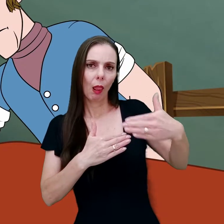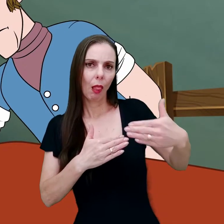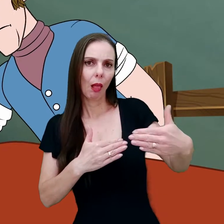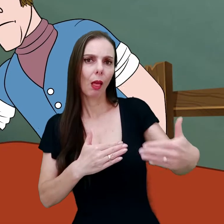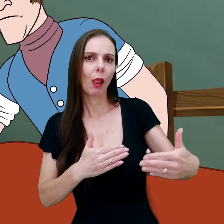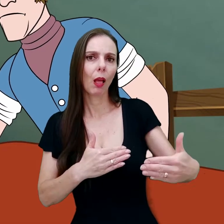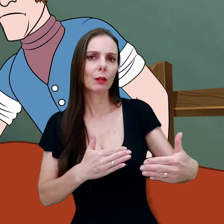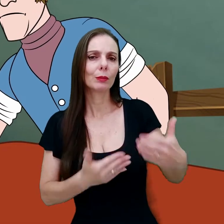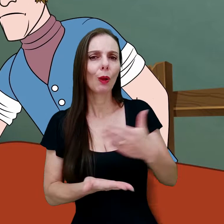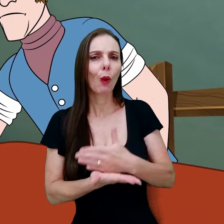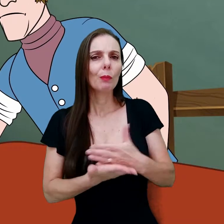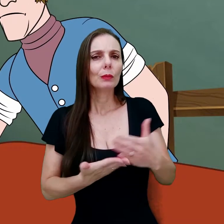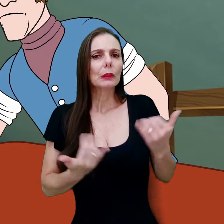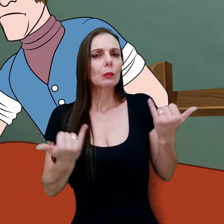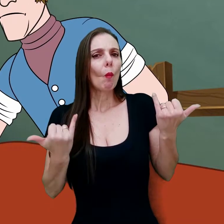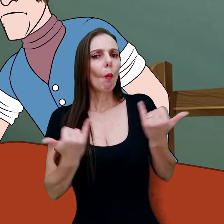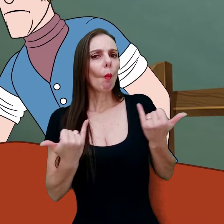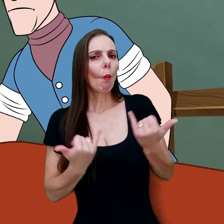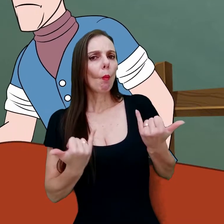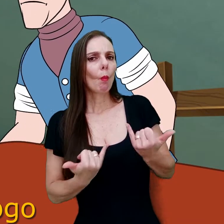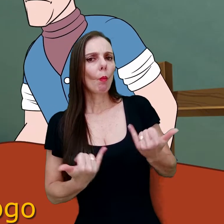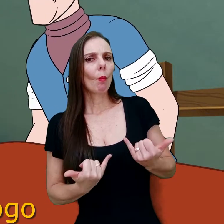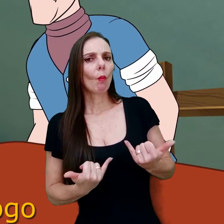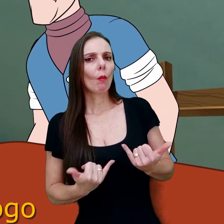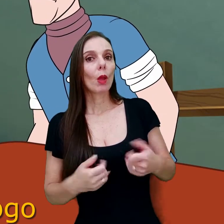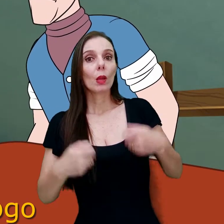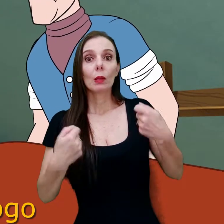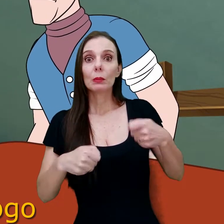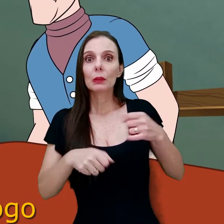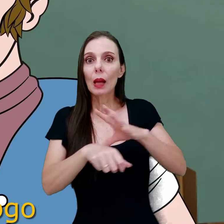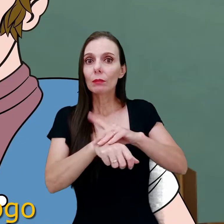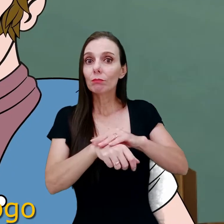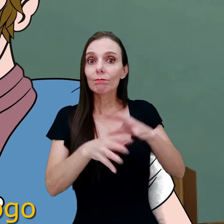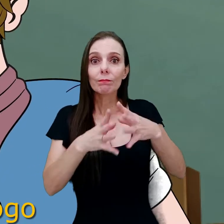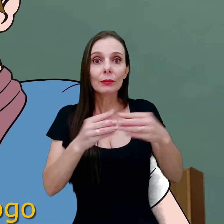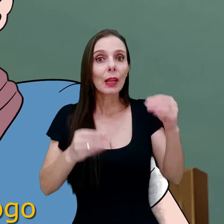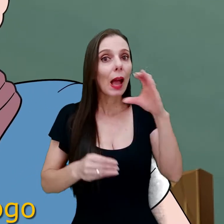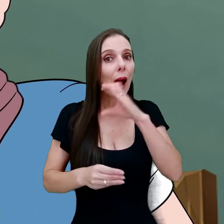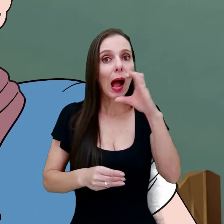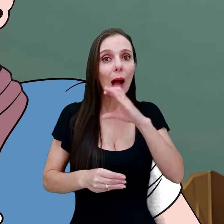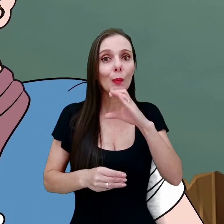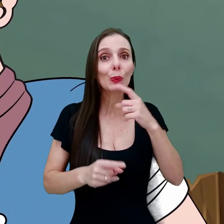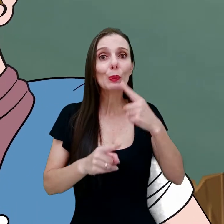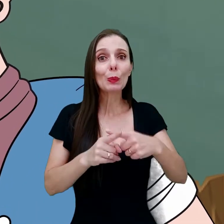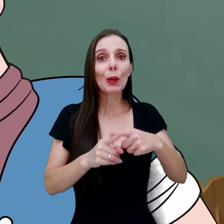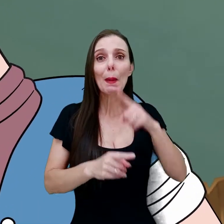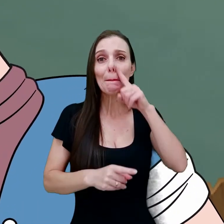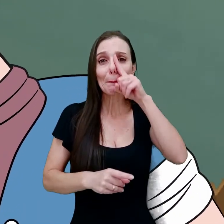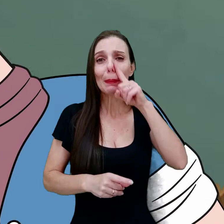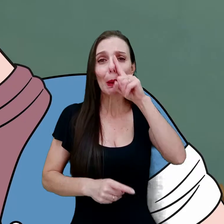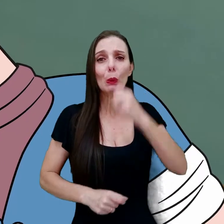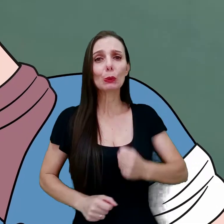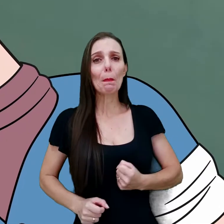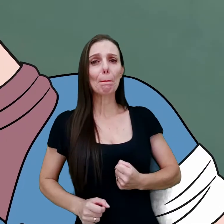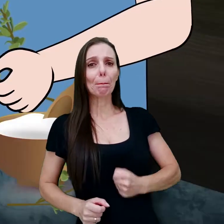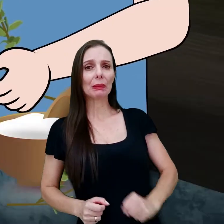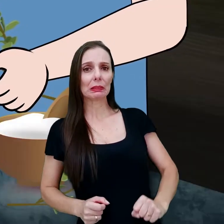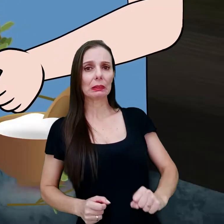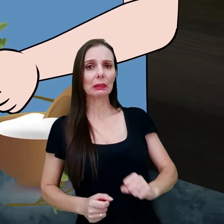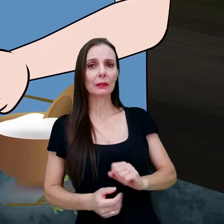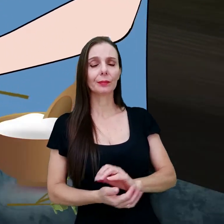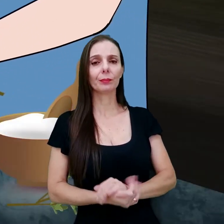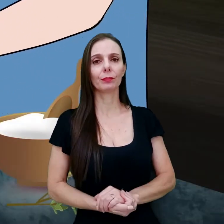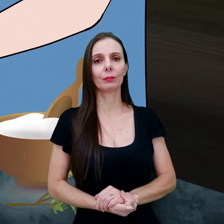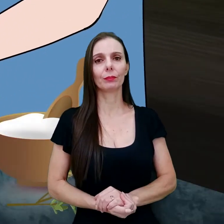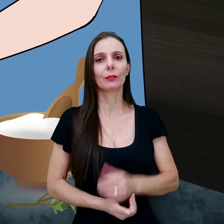dias, ela começou a perder muito peso. E se ela não melhorasse logo, ela perderia o bebê.